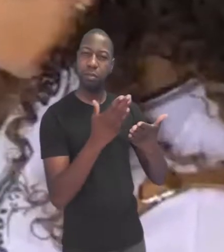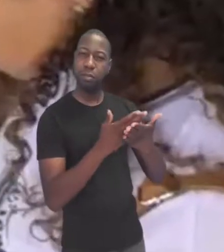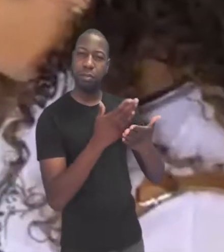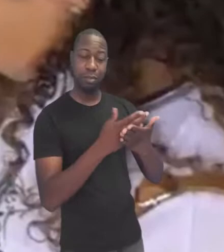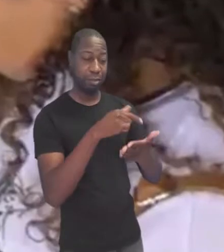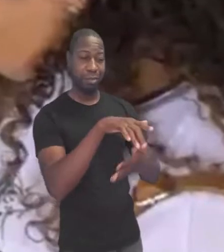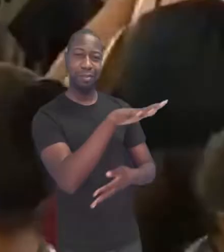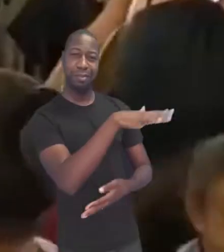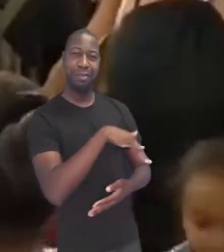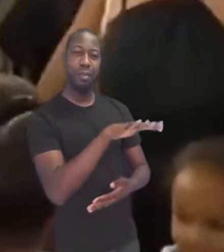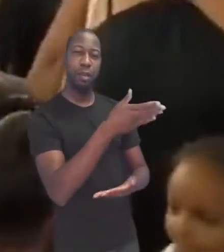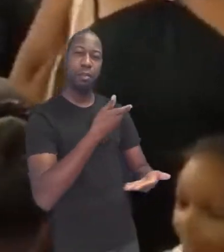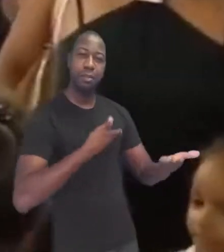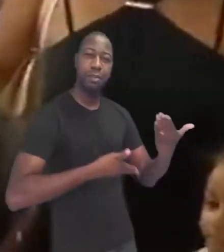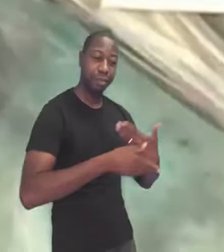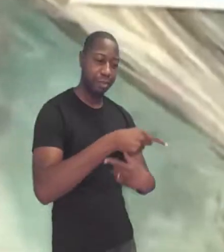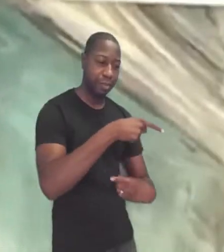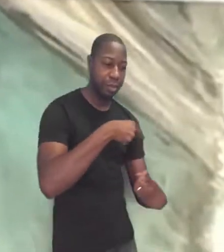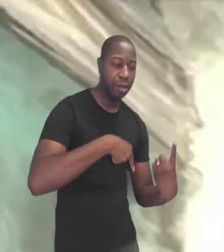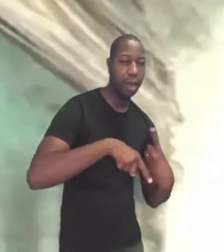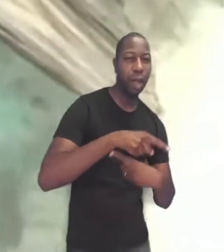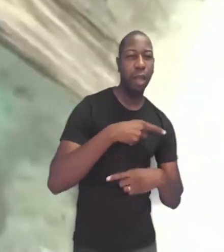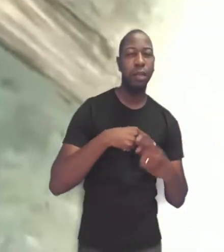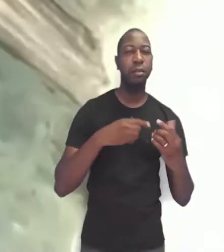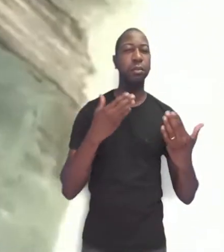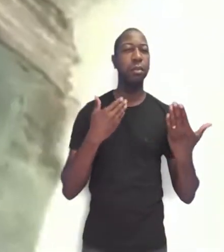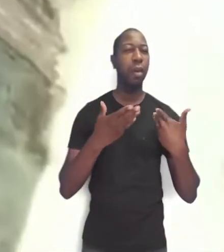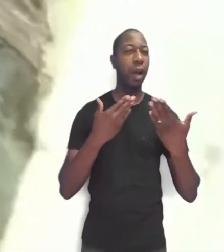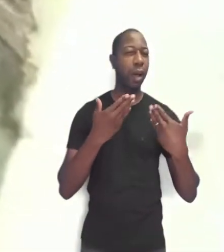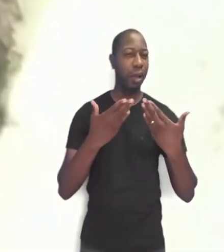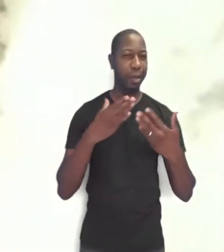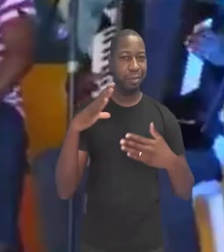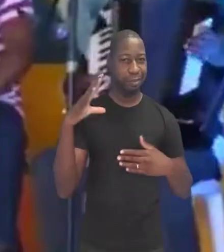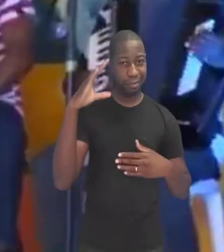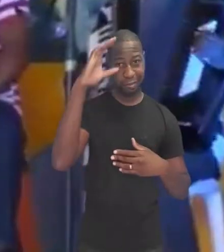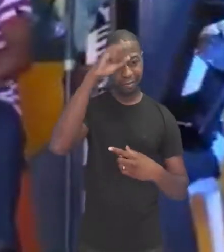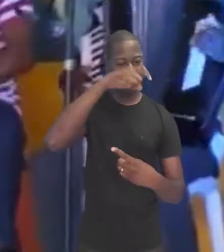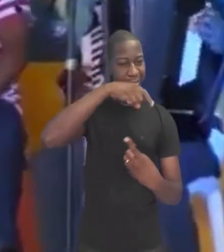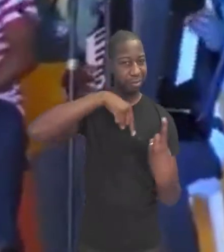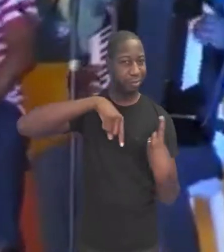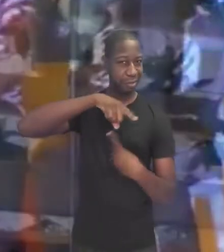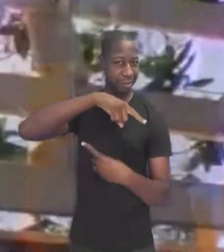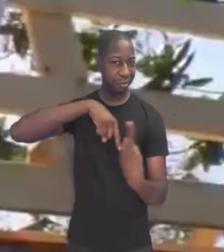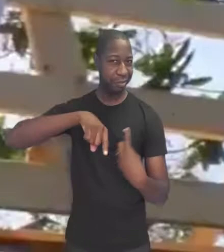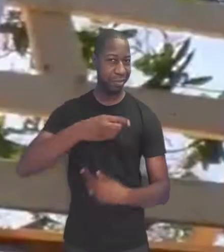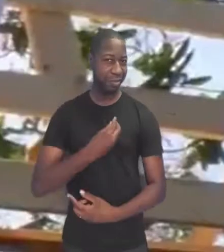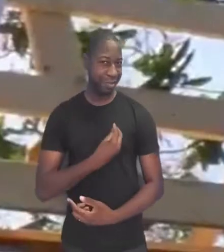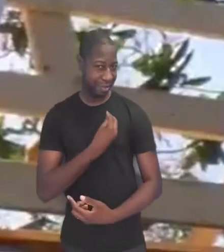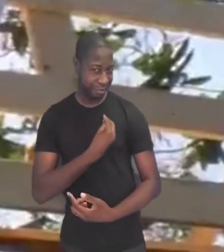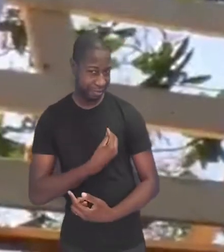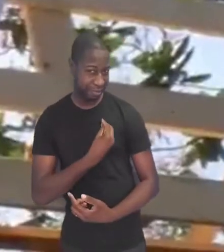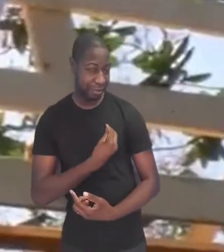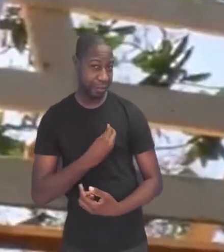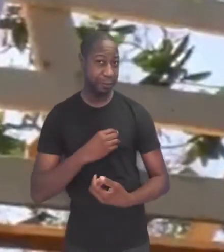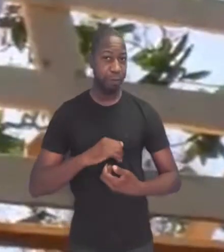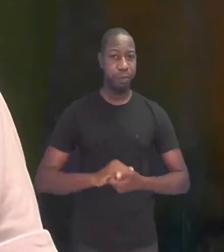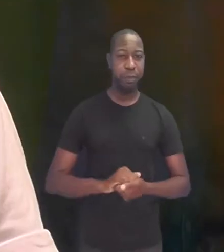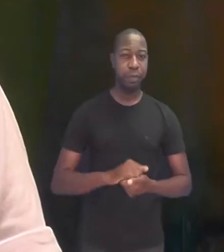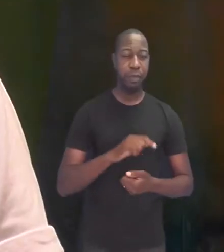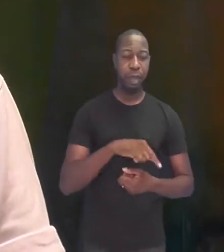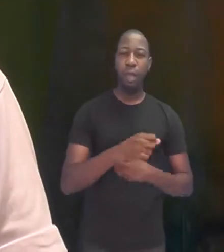livros promocionais, criando um ambiente de trocas, diálogos e aprendizados entre todos os